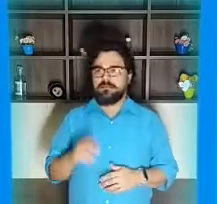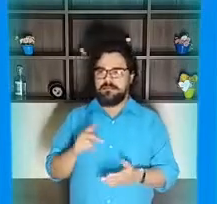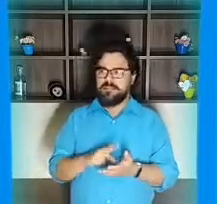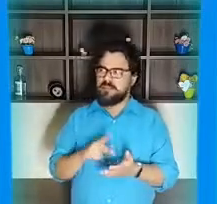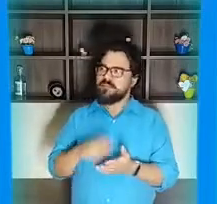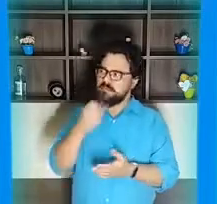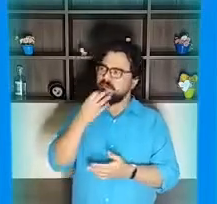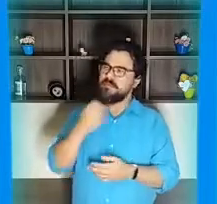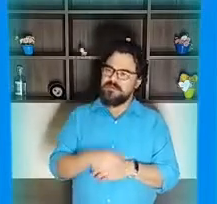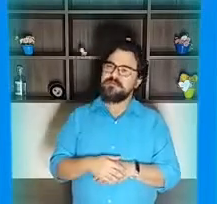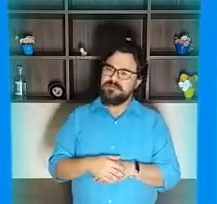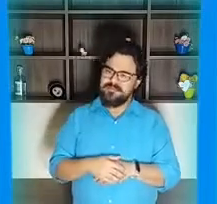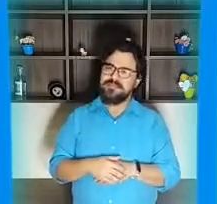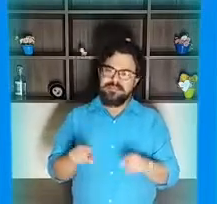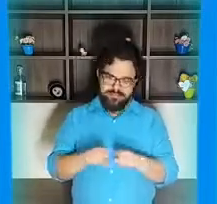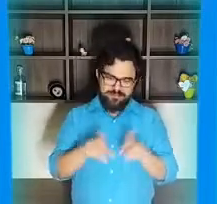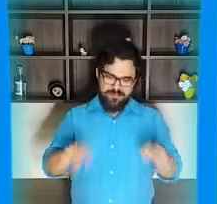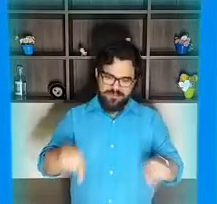também, pronto.